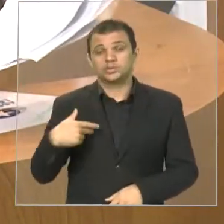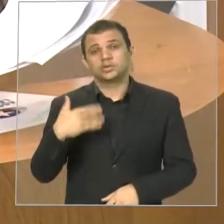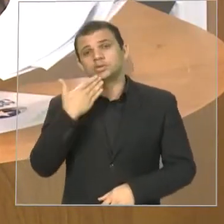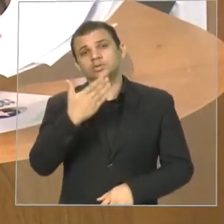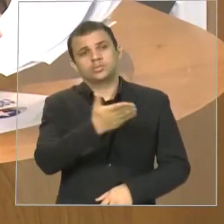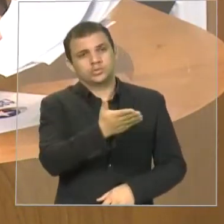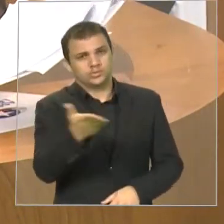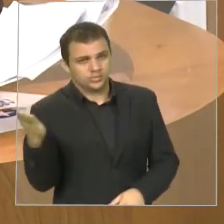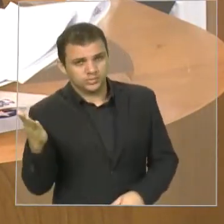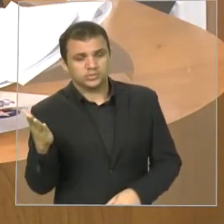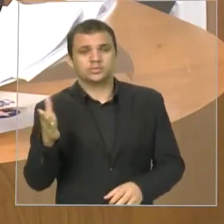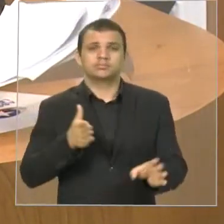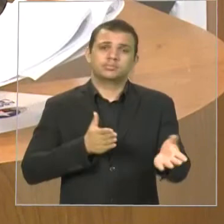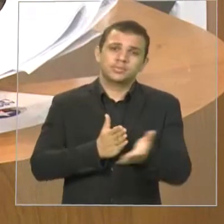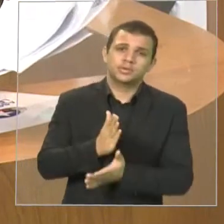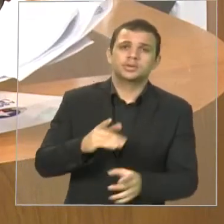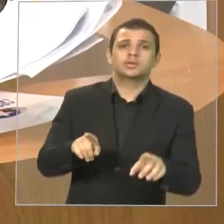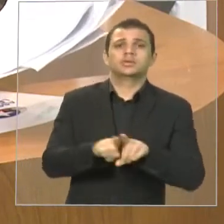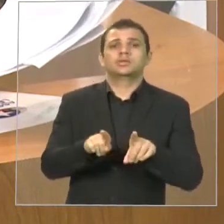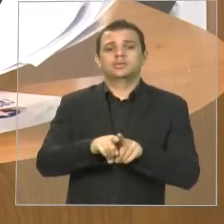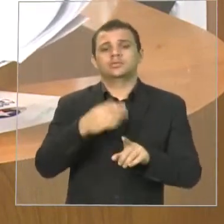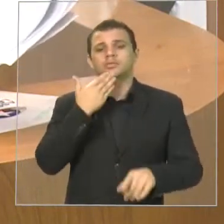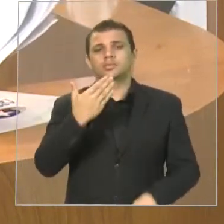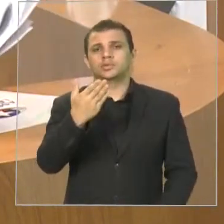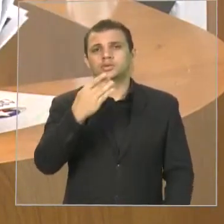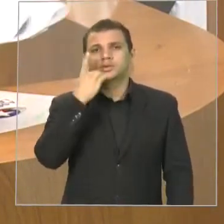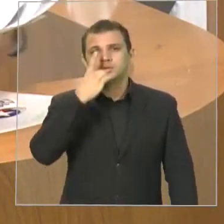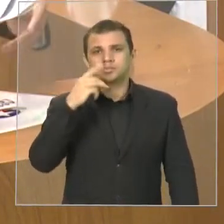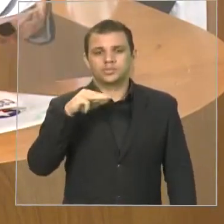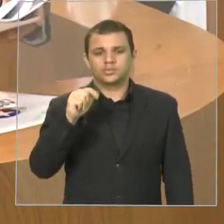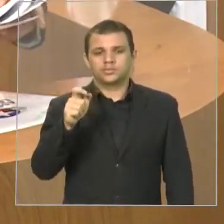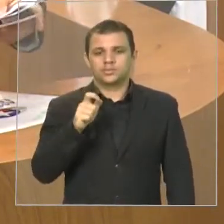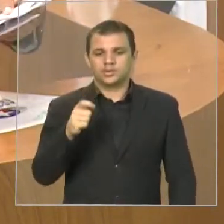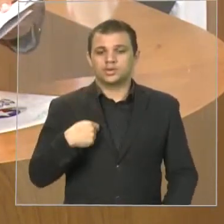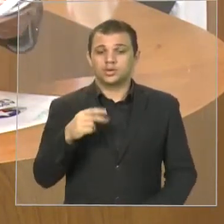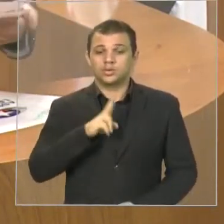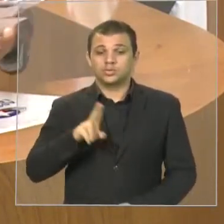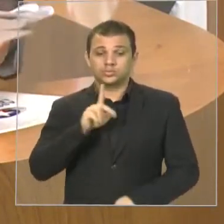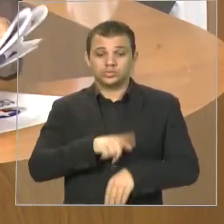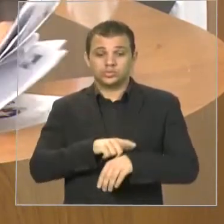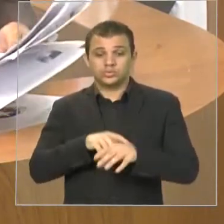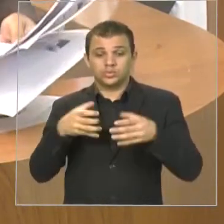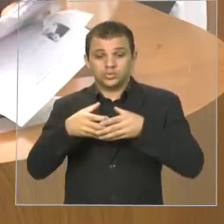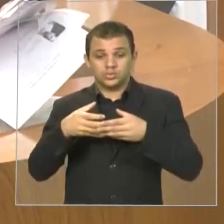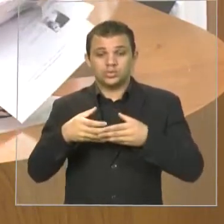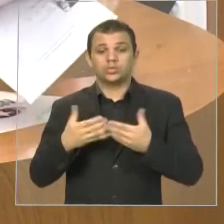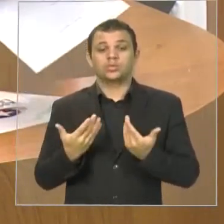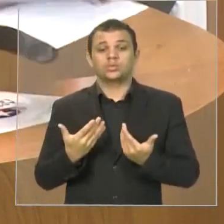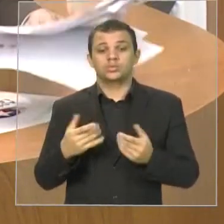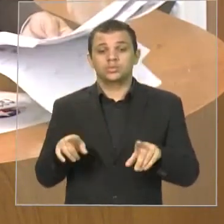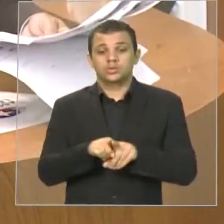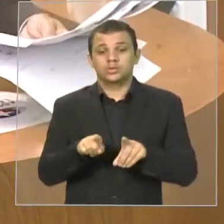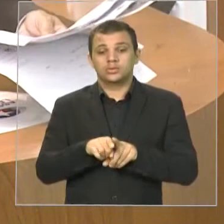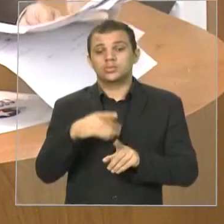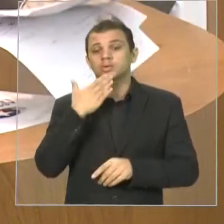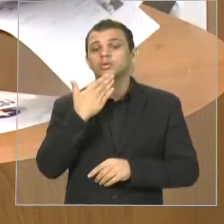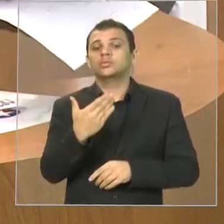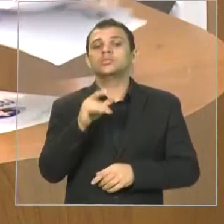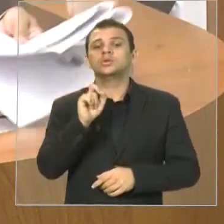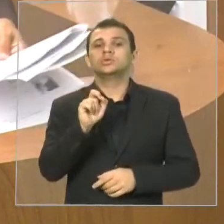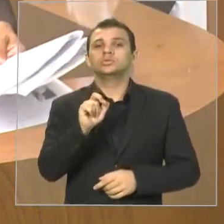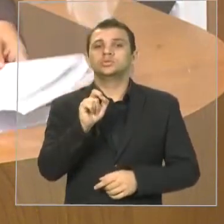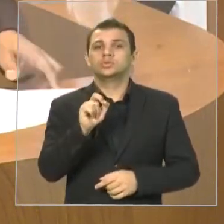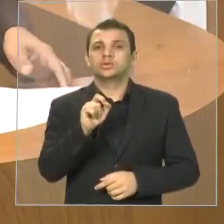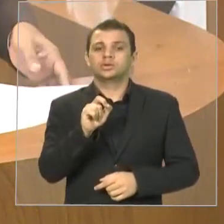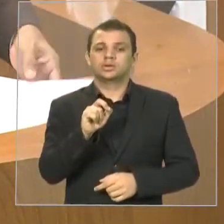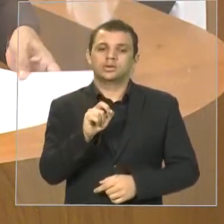desse requerimento, deputado Max Barros. Estou utilizando o tempo do bloco, solicitando a benevolência, a complacência